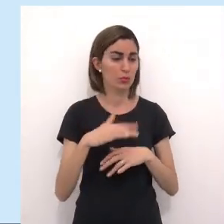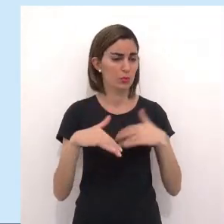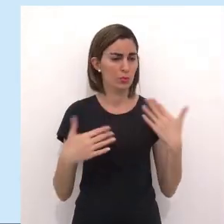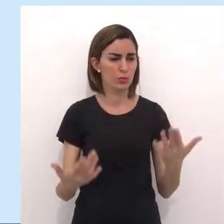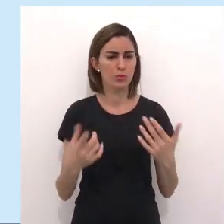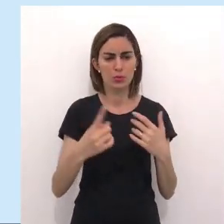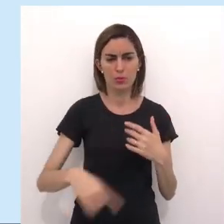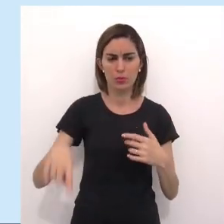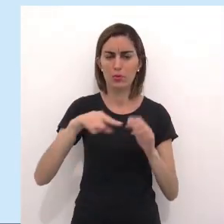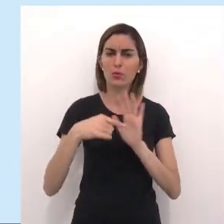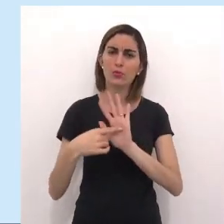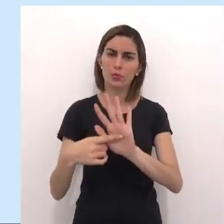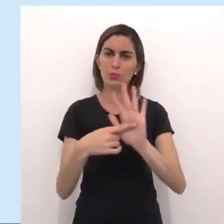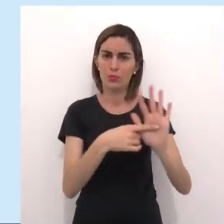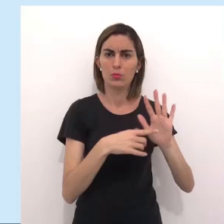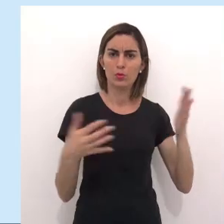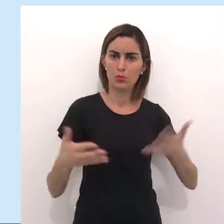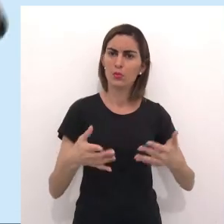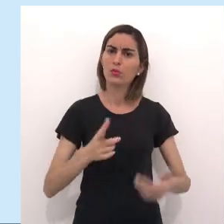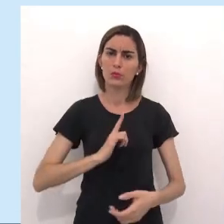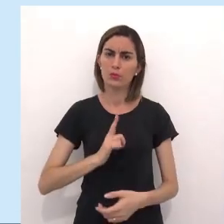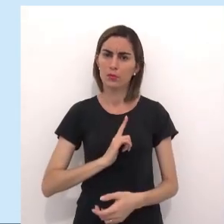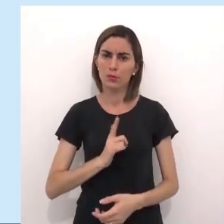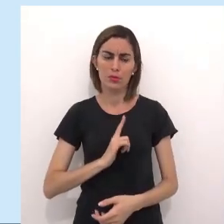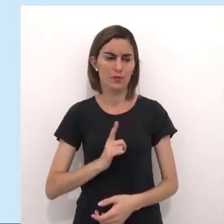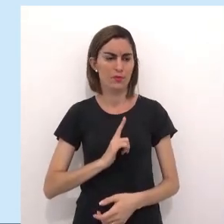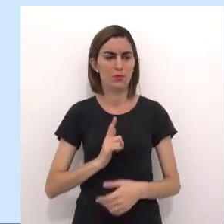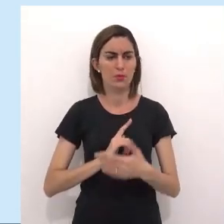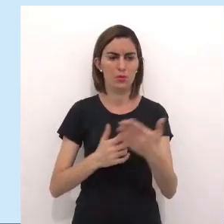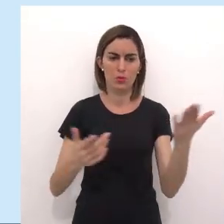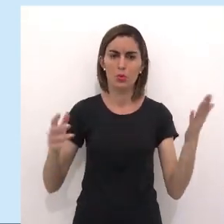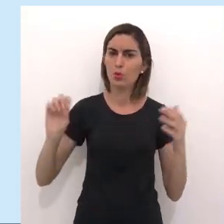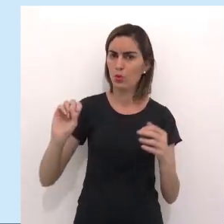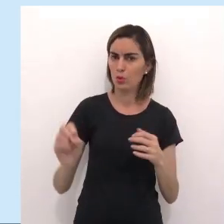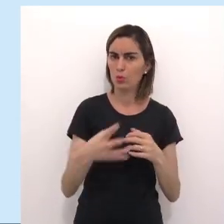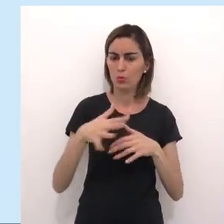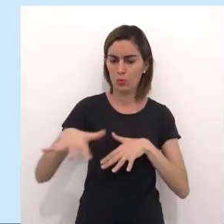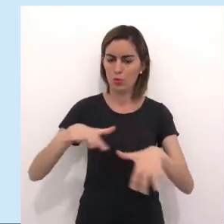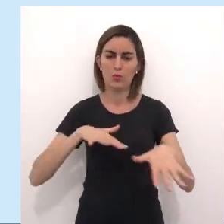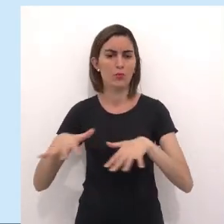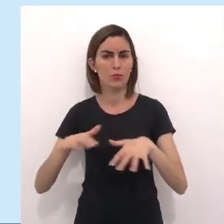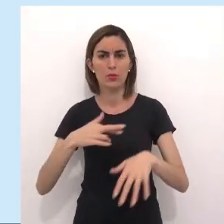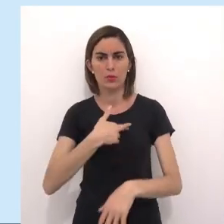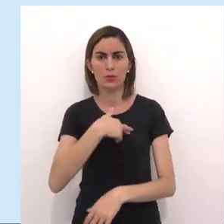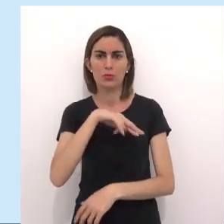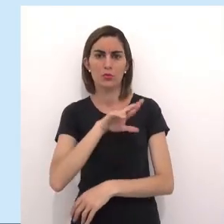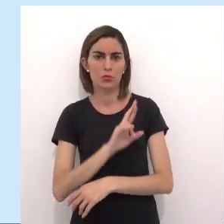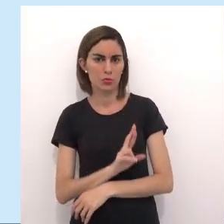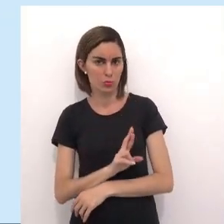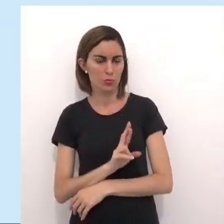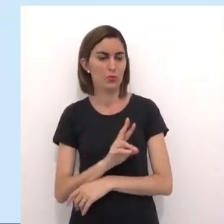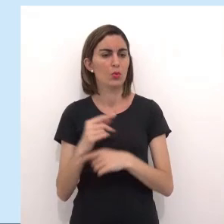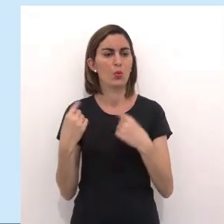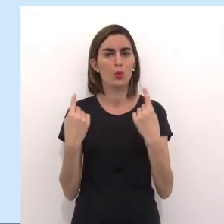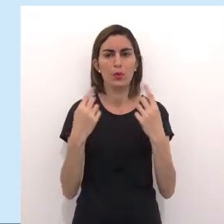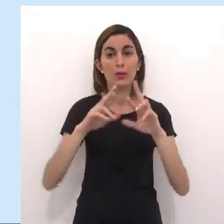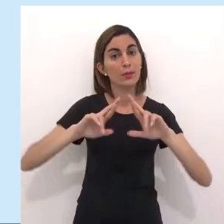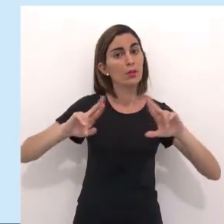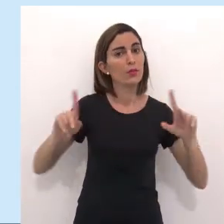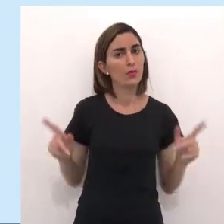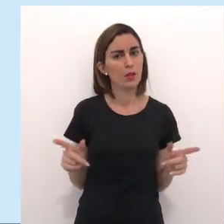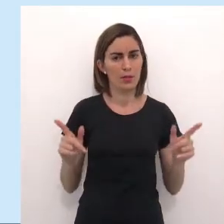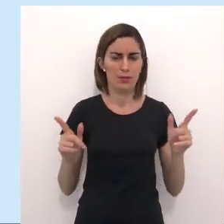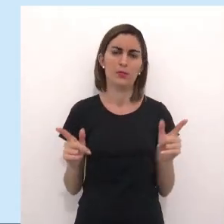Então o que nós quisemos mostrar hoje? Que houve na realidade um movimento religioso